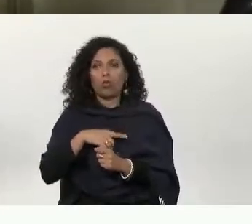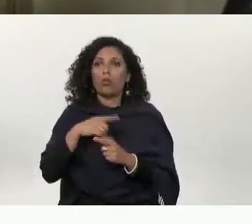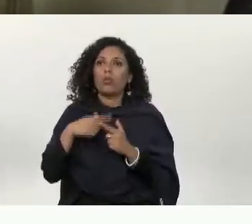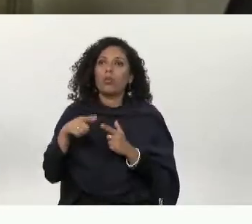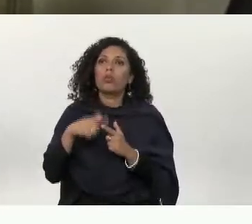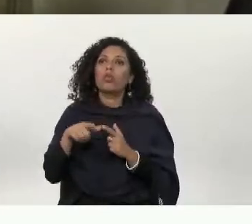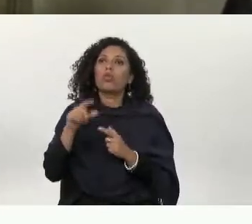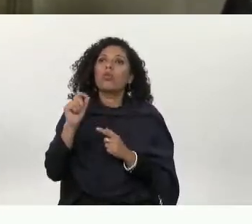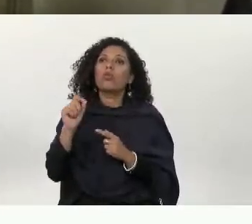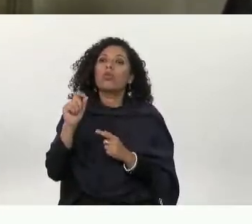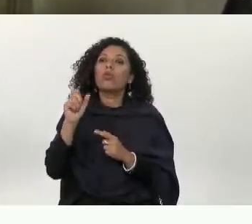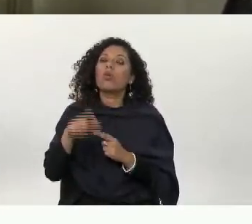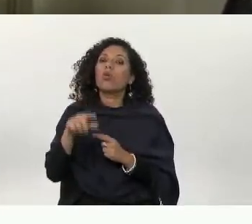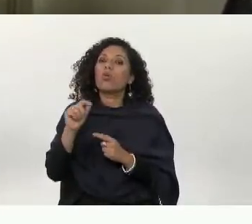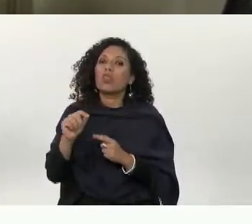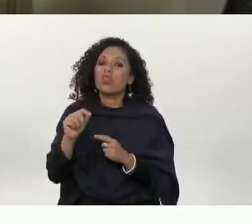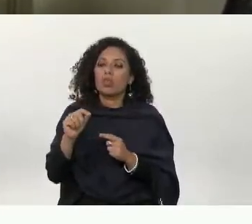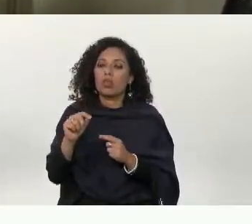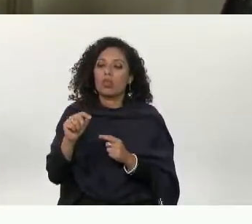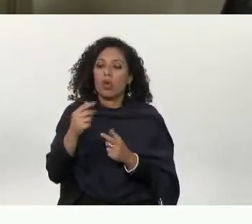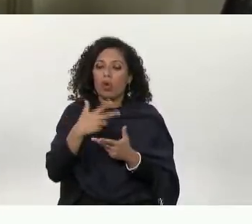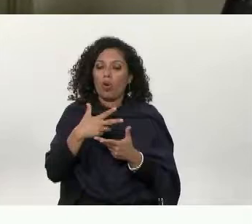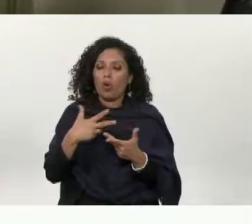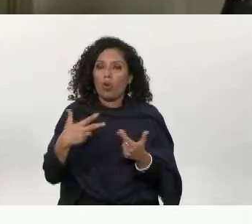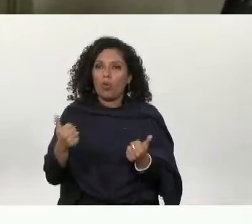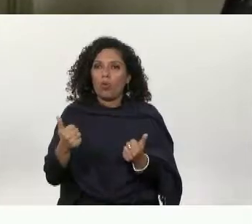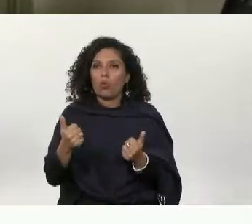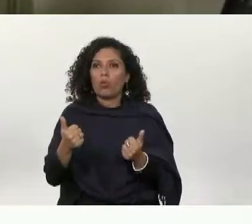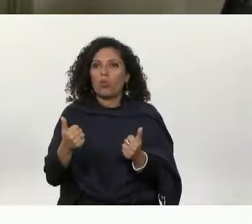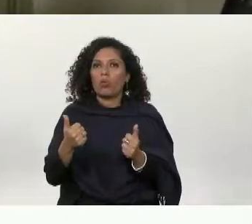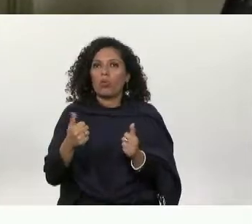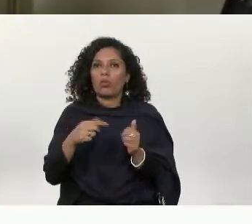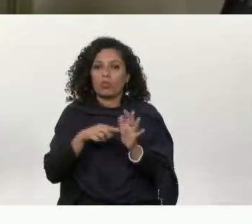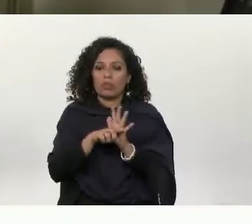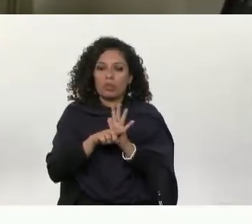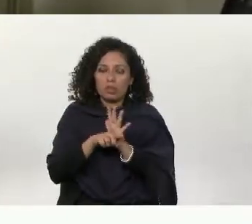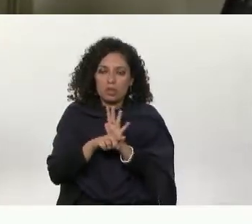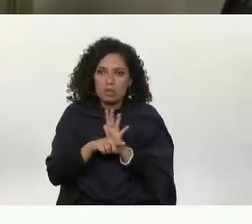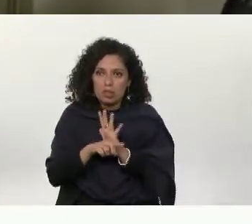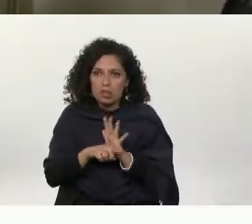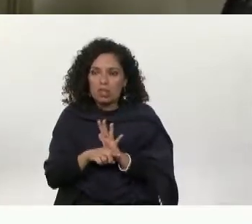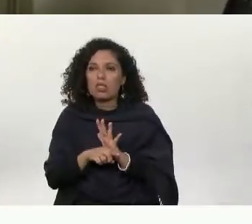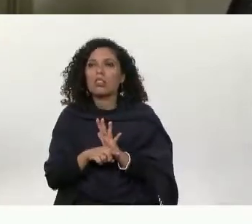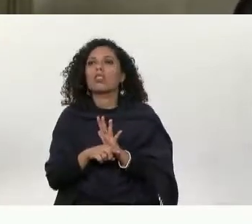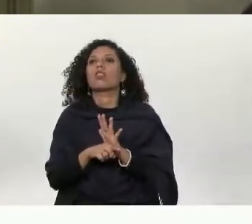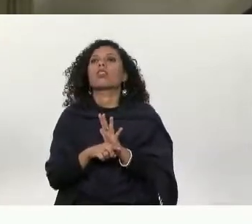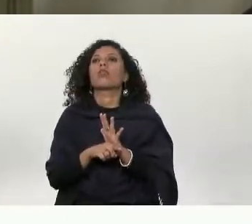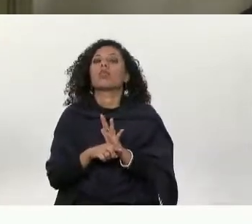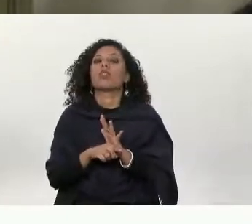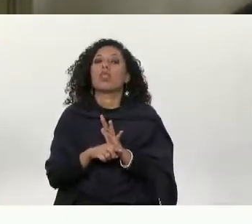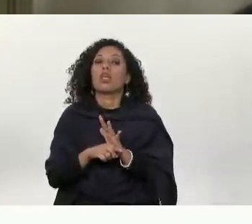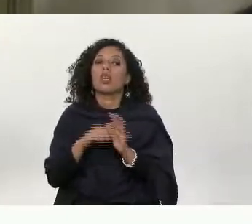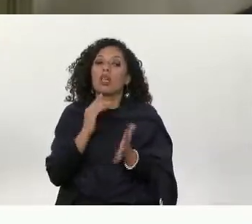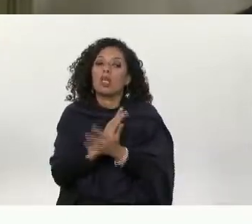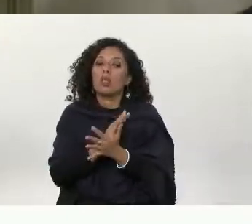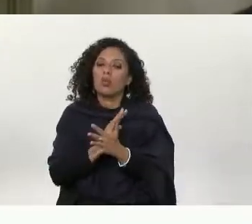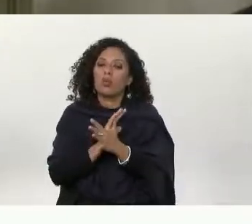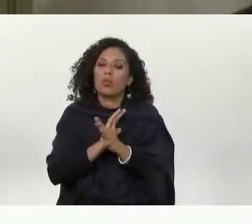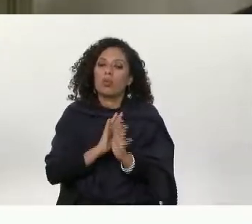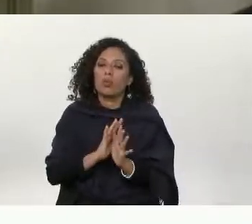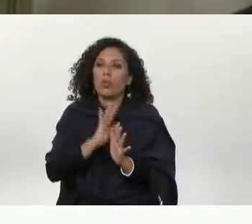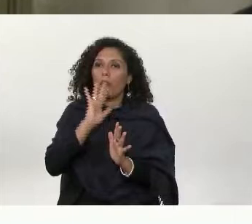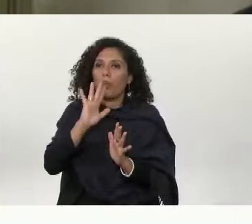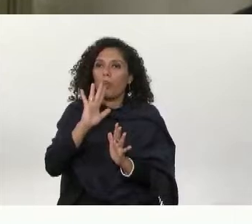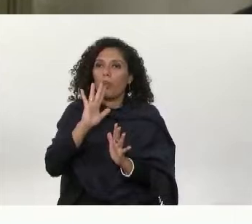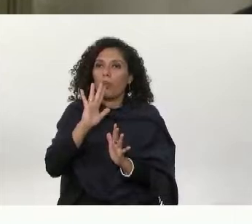cardiotocógrafo acabou. Então, nós colocamos uma outra fita de eletrocardiograma, o que houve problema, que o aparelho ele é